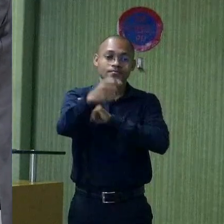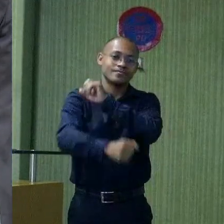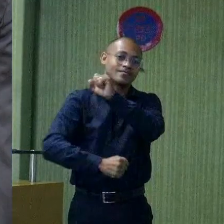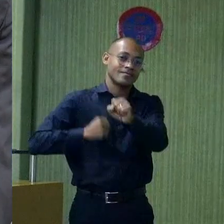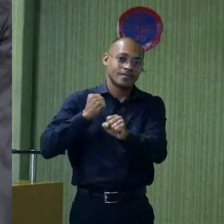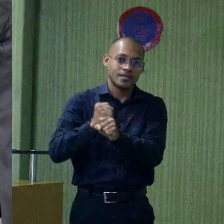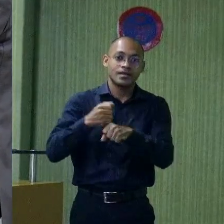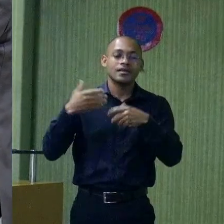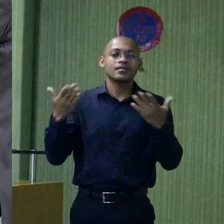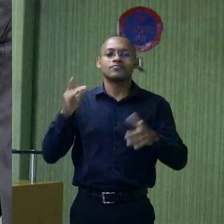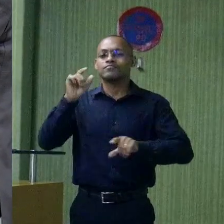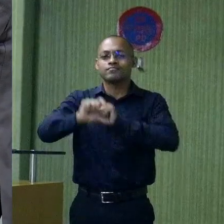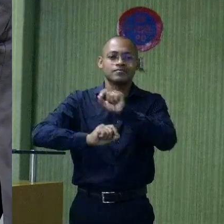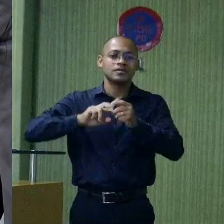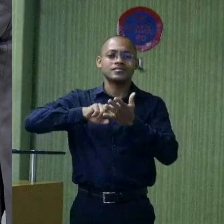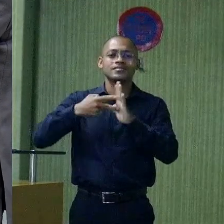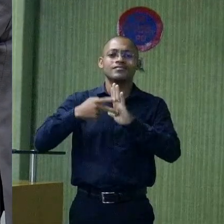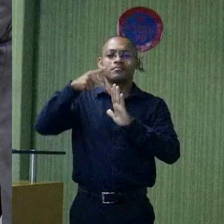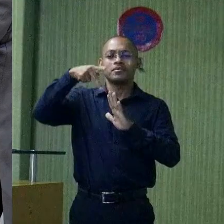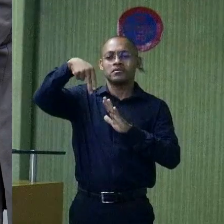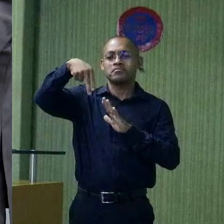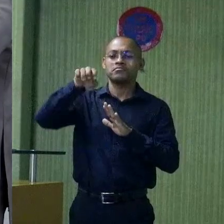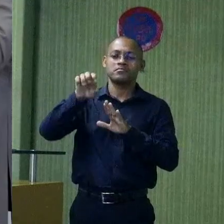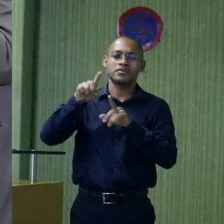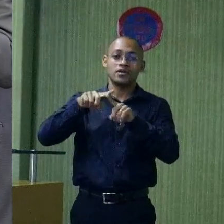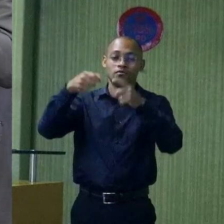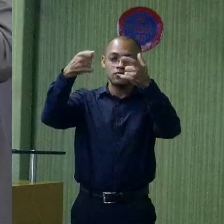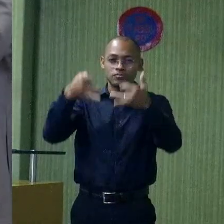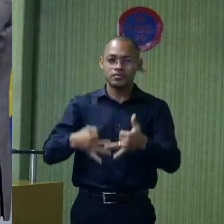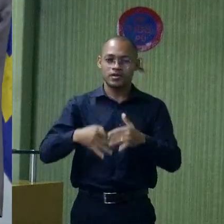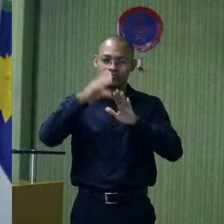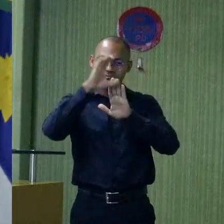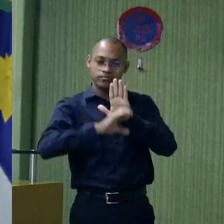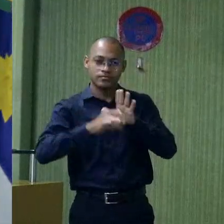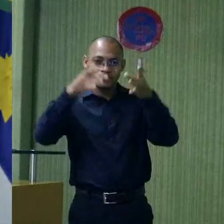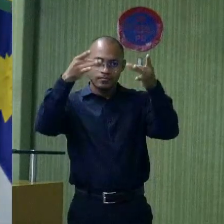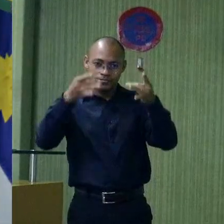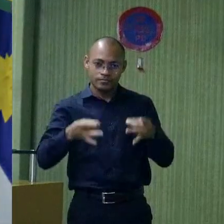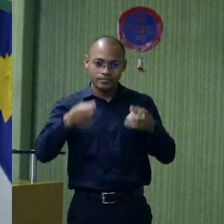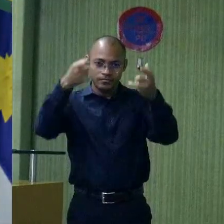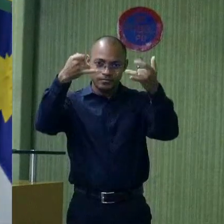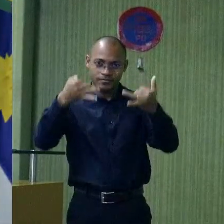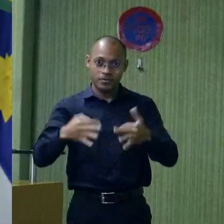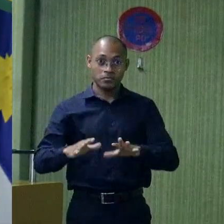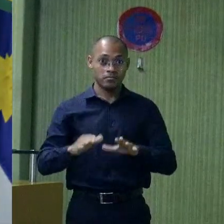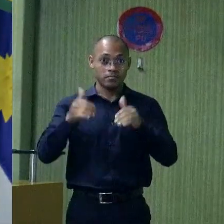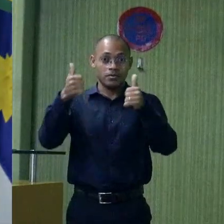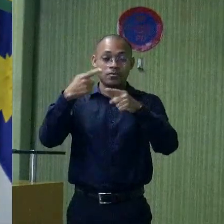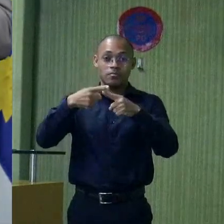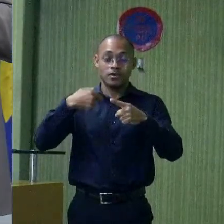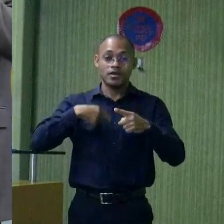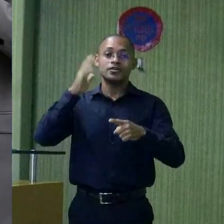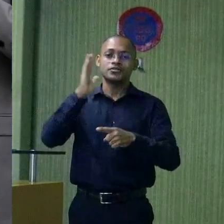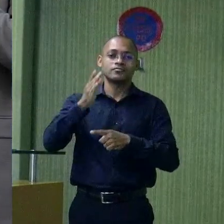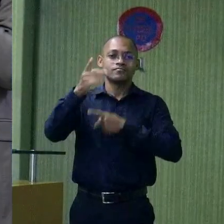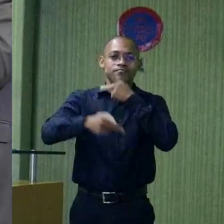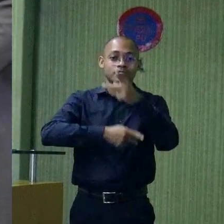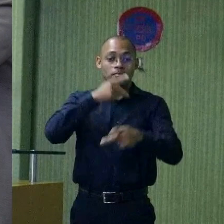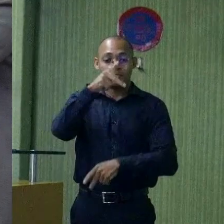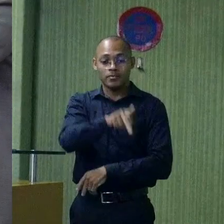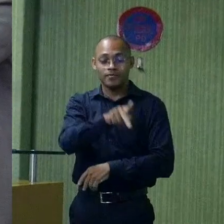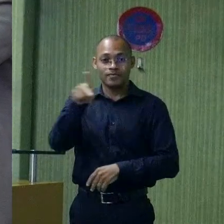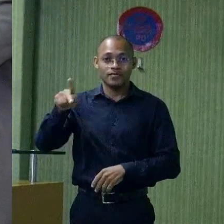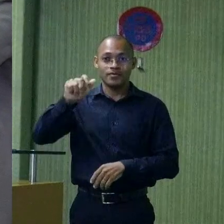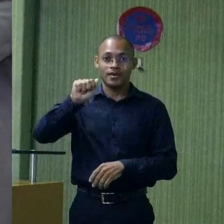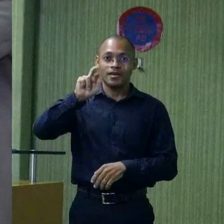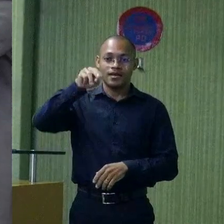e o que é que seria o pne fazendo uma definição legal mais uma vez eu digo Professor Armando já já explicitou bastante